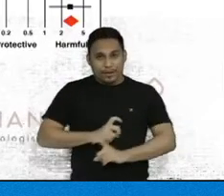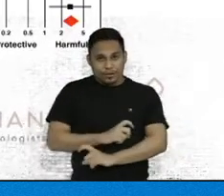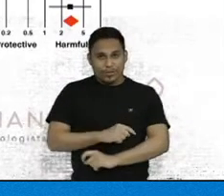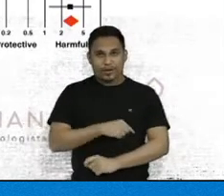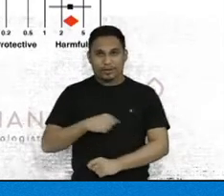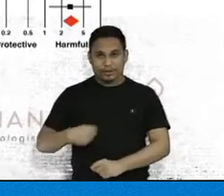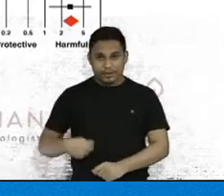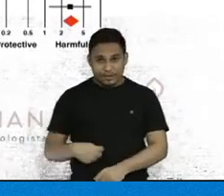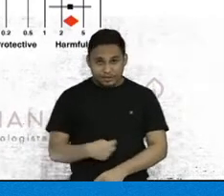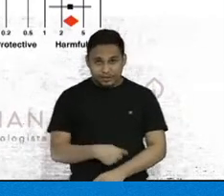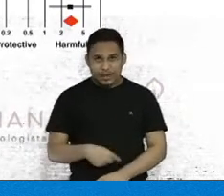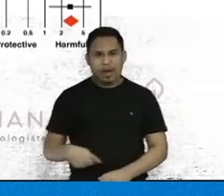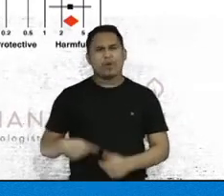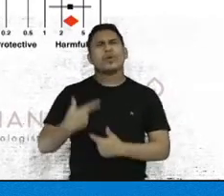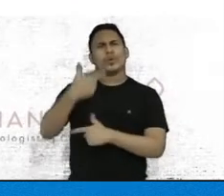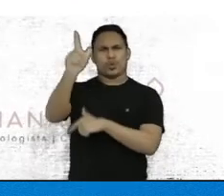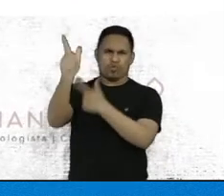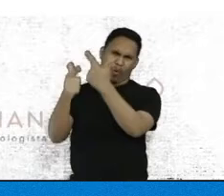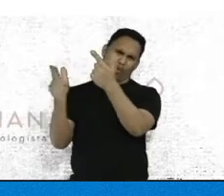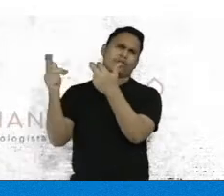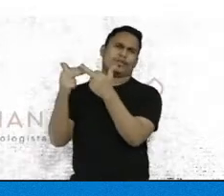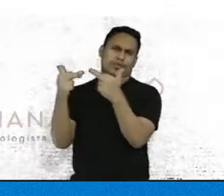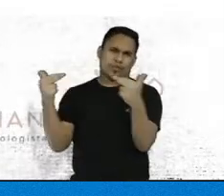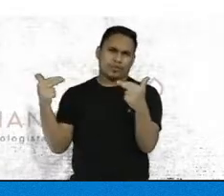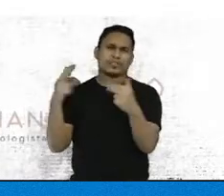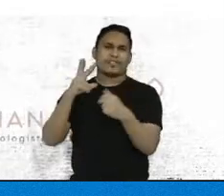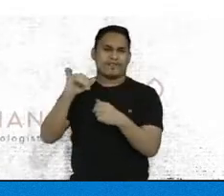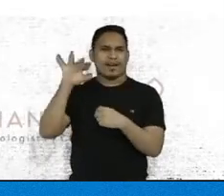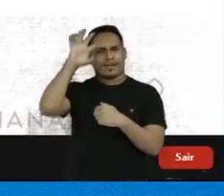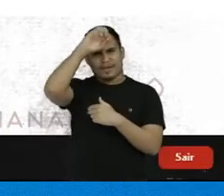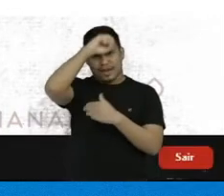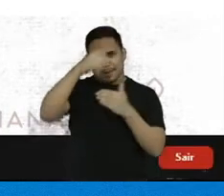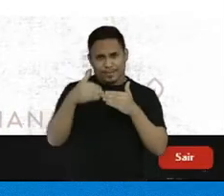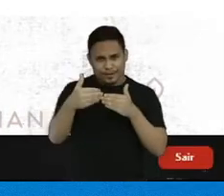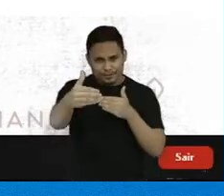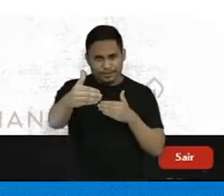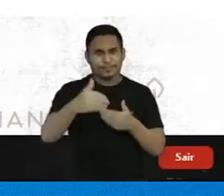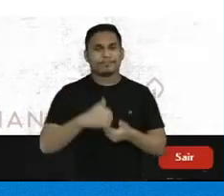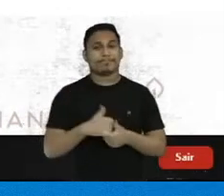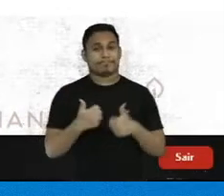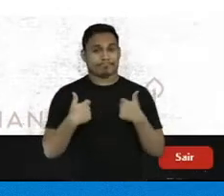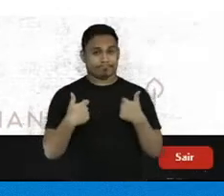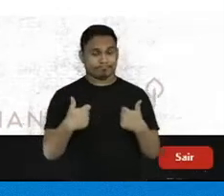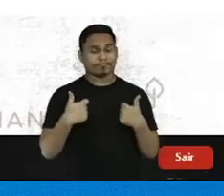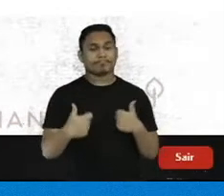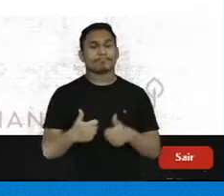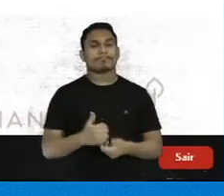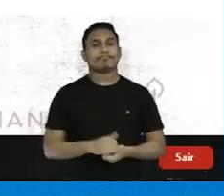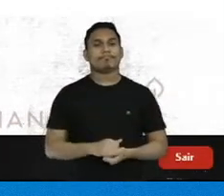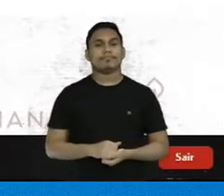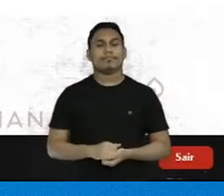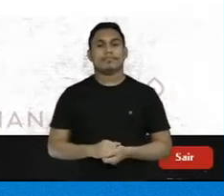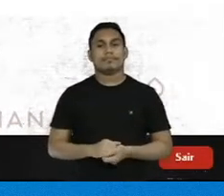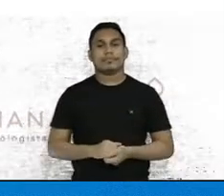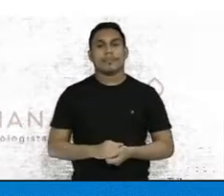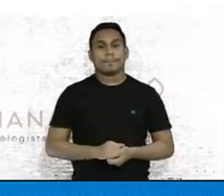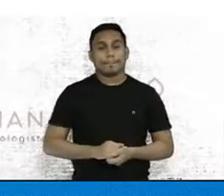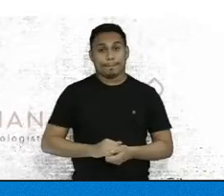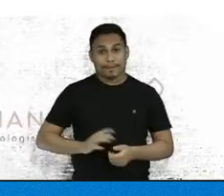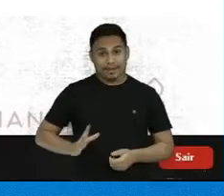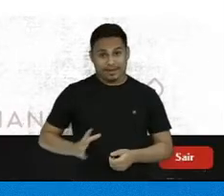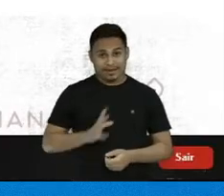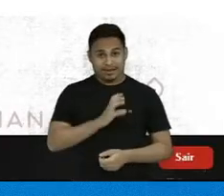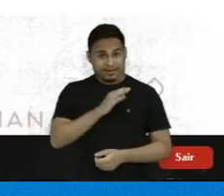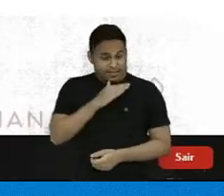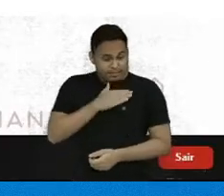que a gente provavelmente ainda vai aprender sobre essa relação, tá? O aumento do risco de câncer de mama, ele vai acontecer